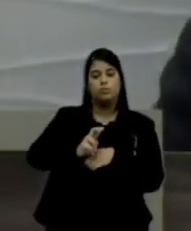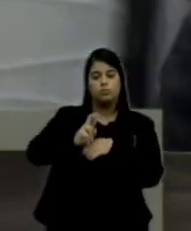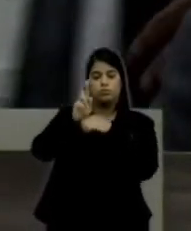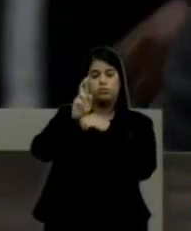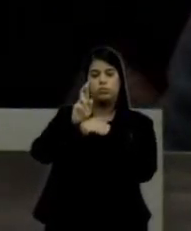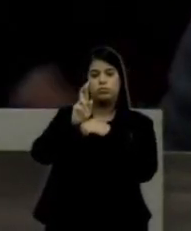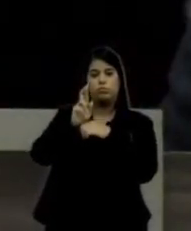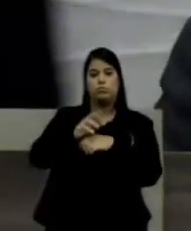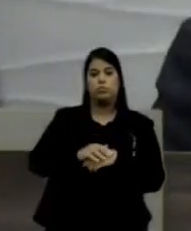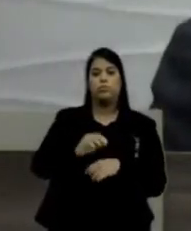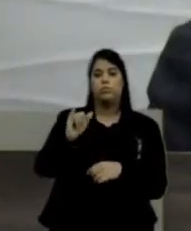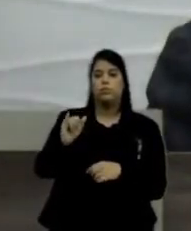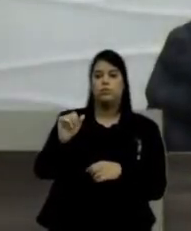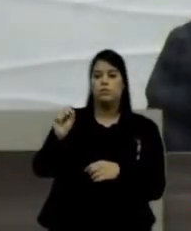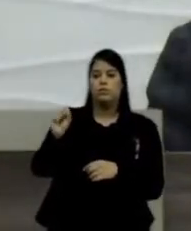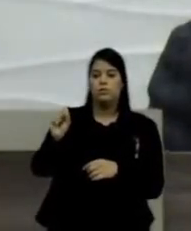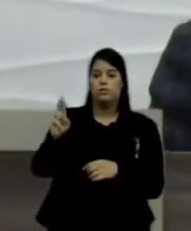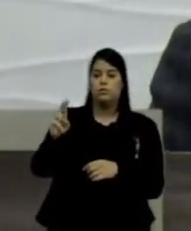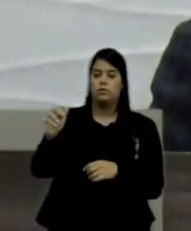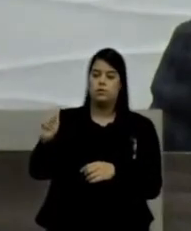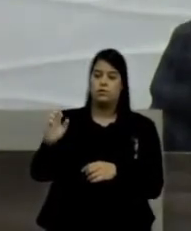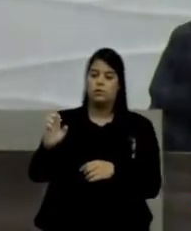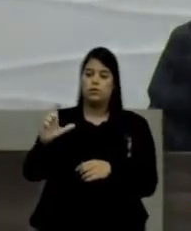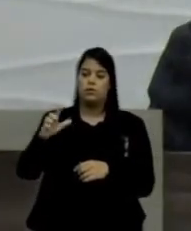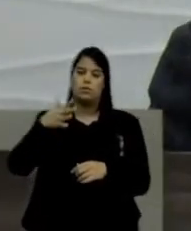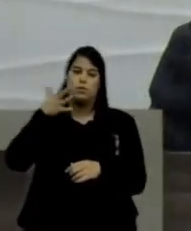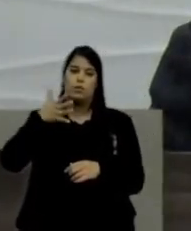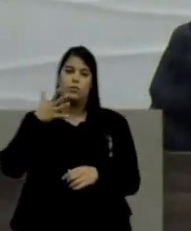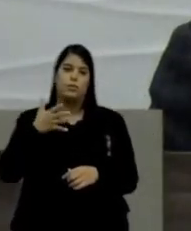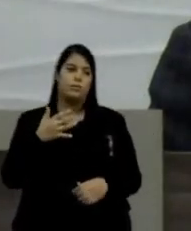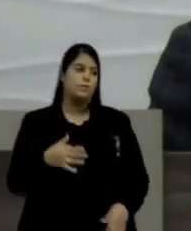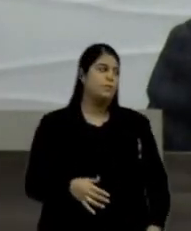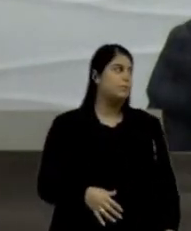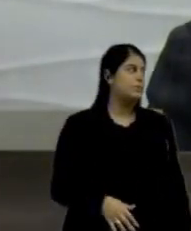diretor-presidente da UNATRAN, Israel Andrade.